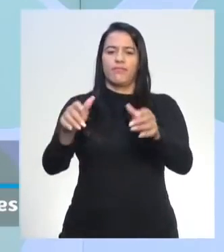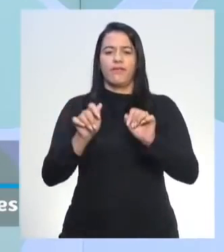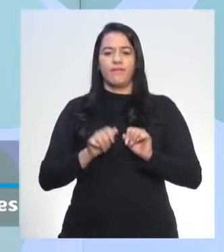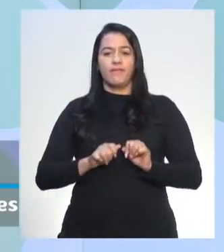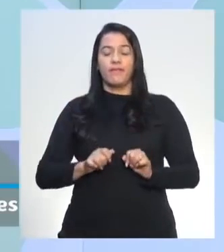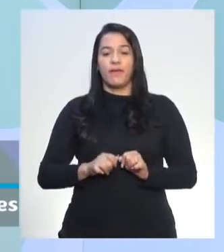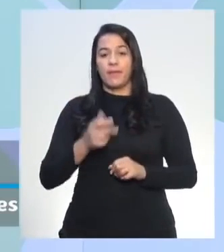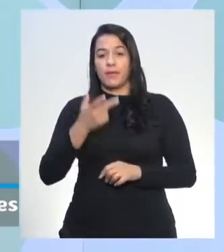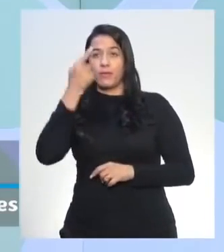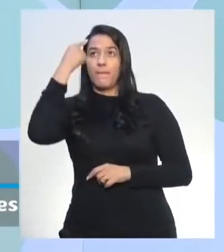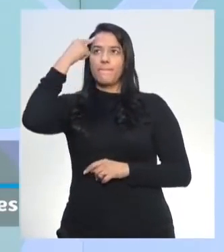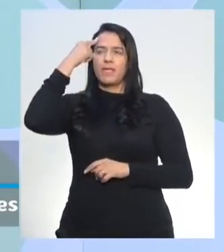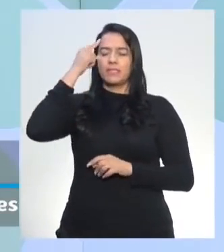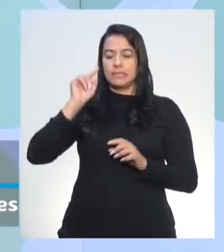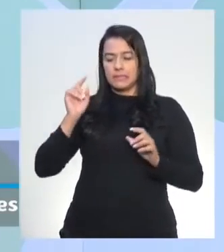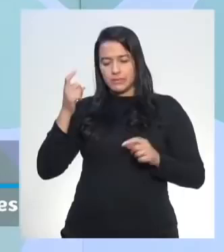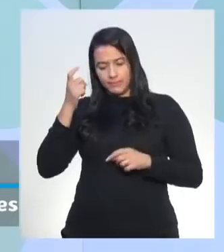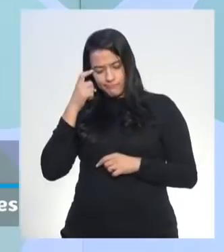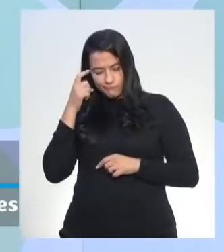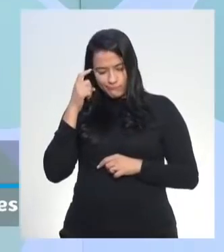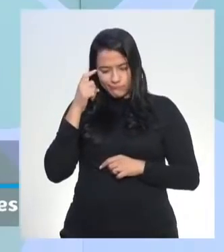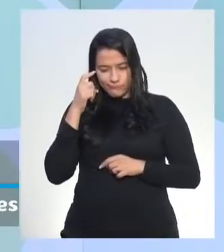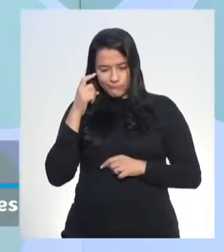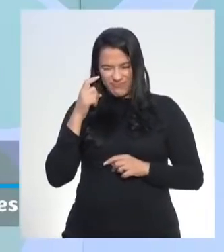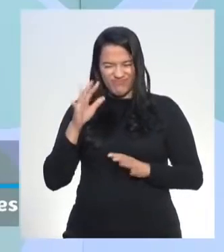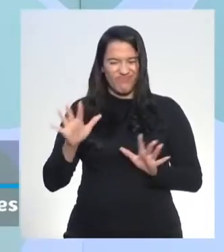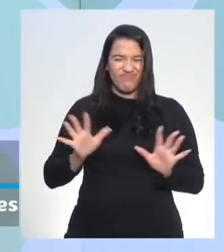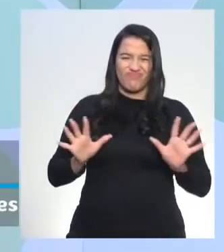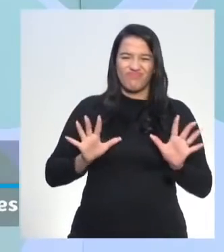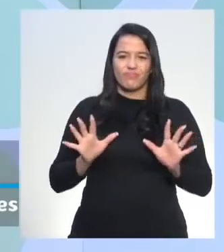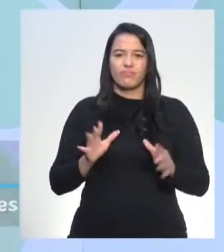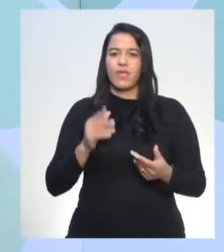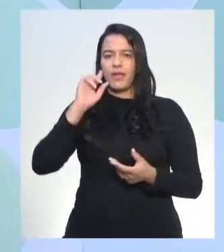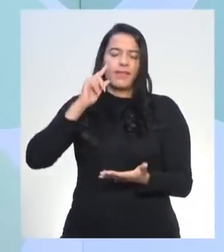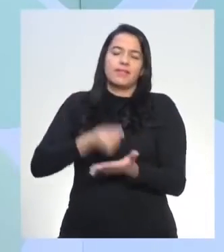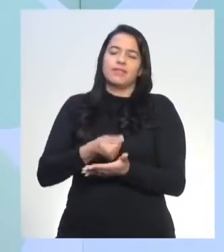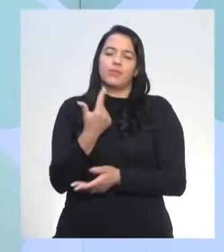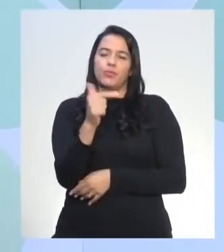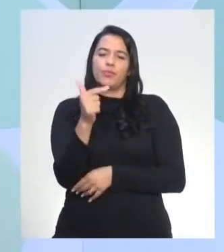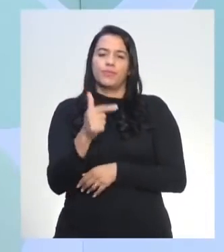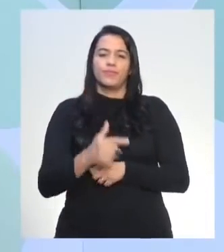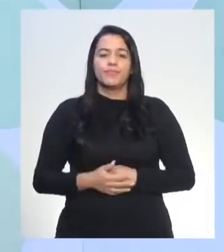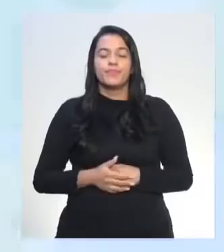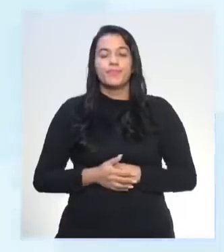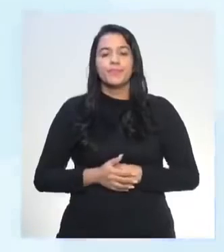fala que a pessoa titubeou, né? Ela ficou um pouco indecisa. Vamos ao próximo estudo.